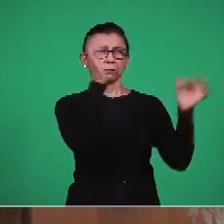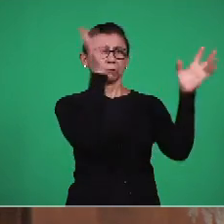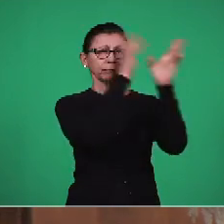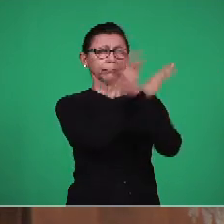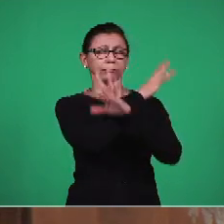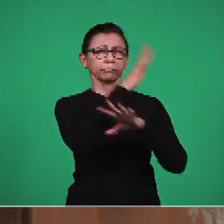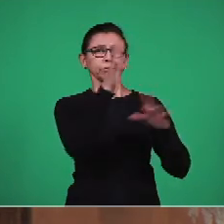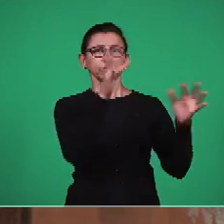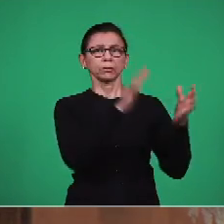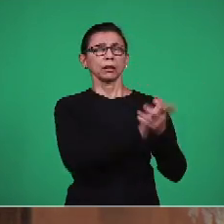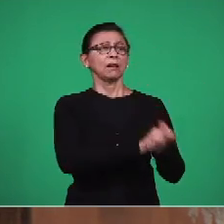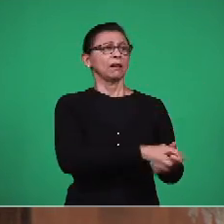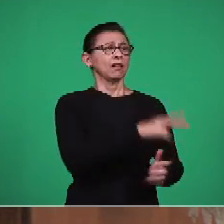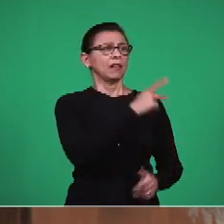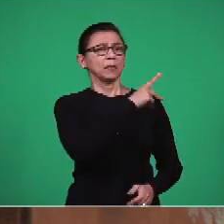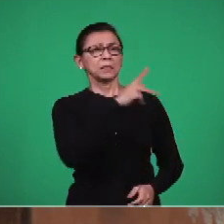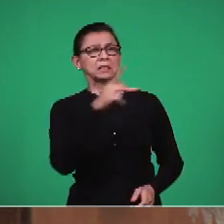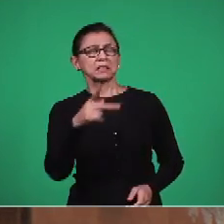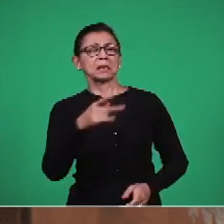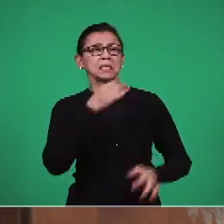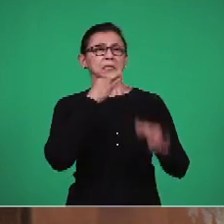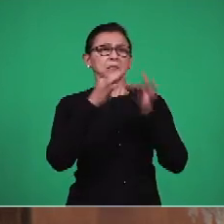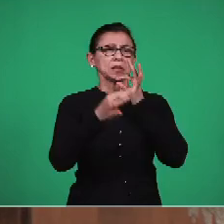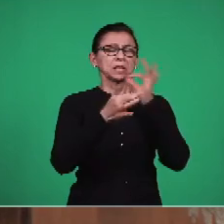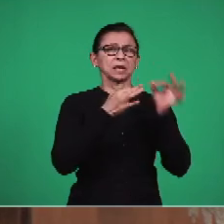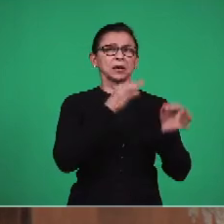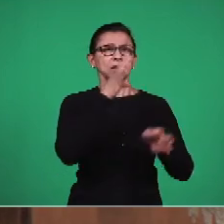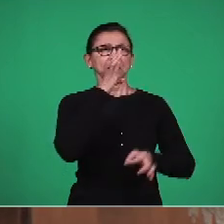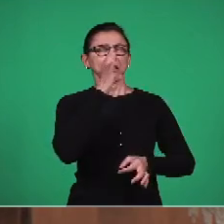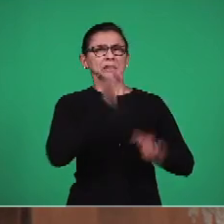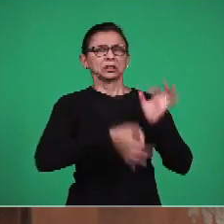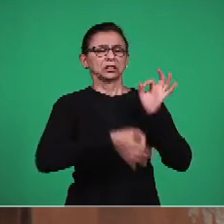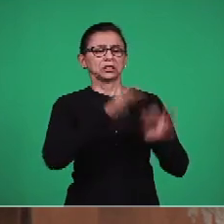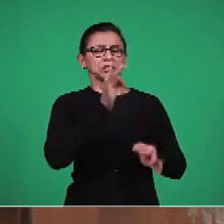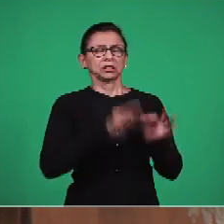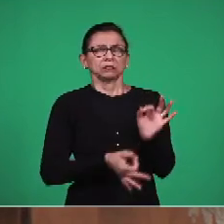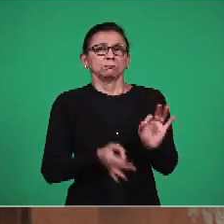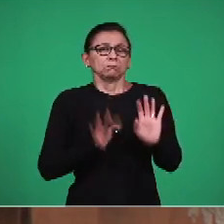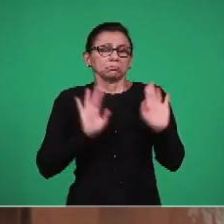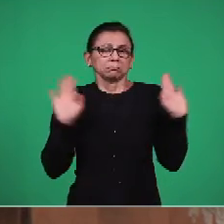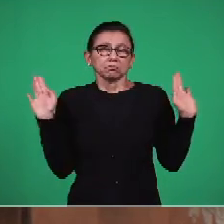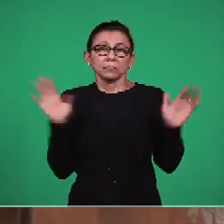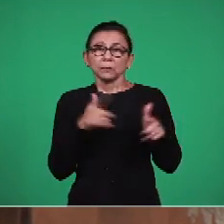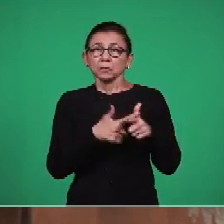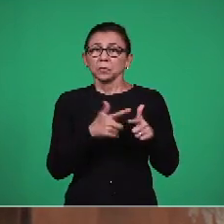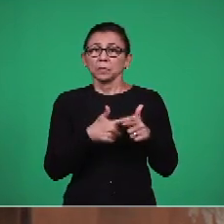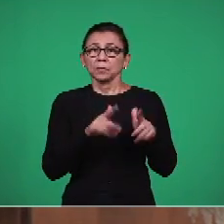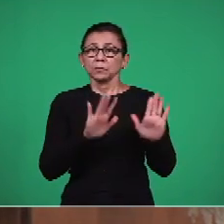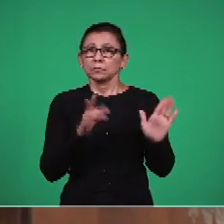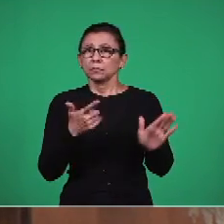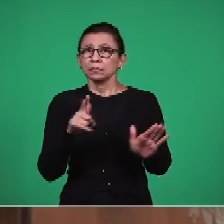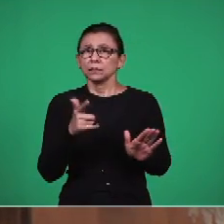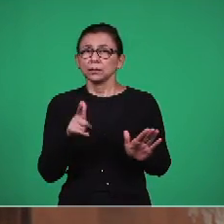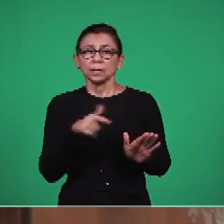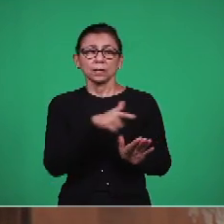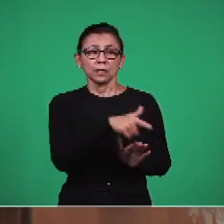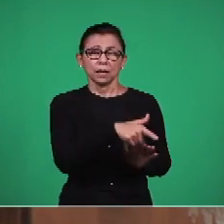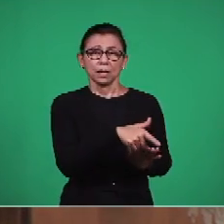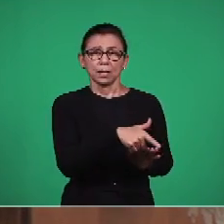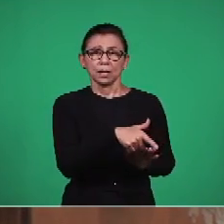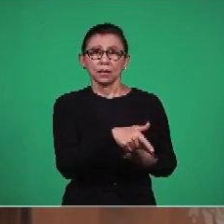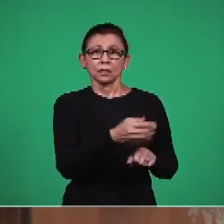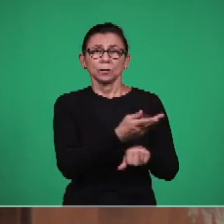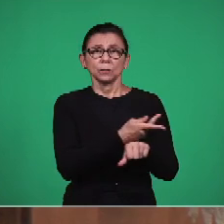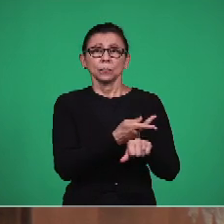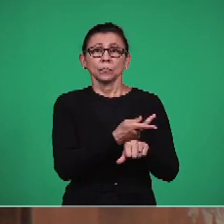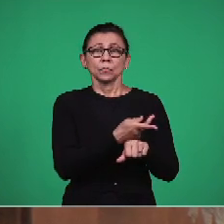o presidente vai lá, acha que está de acordo, o outro não está. Não há problema nenhum. É coisa do mundo mesmo, buscando uma solução. Buscando